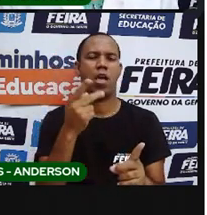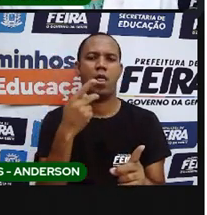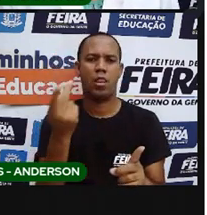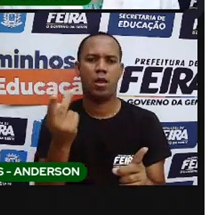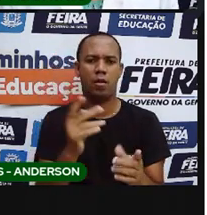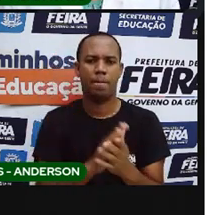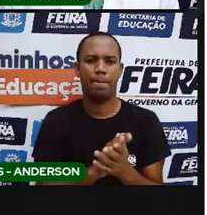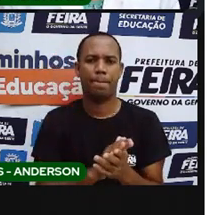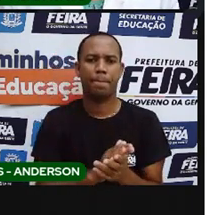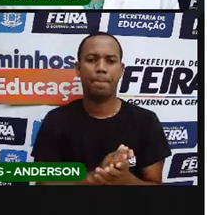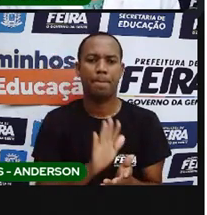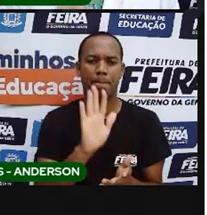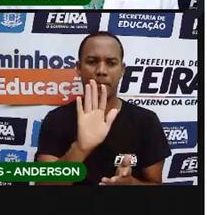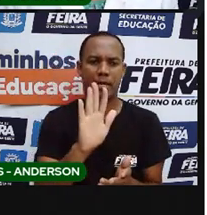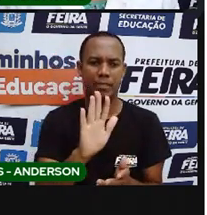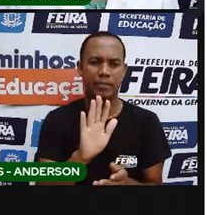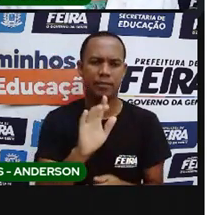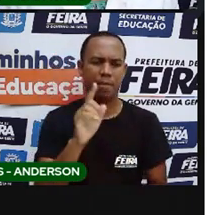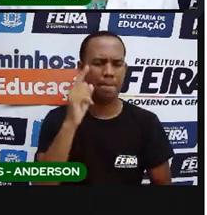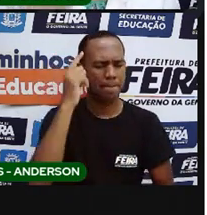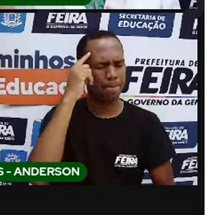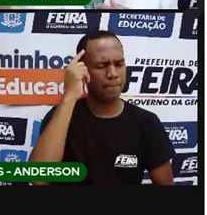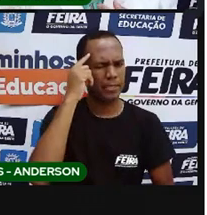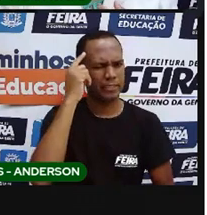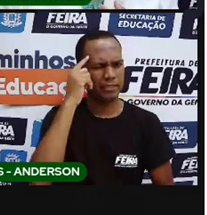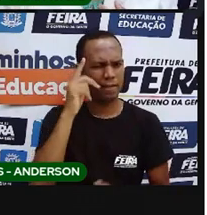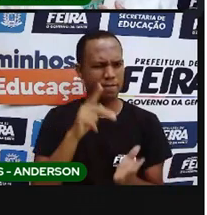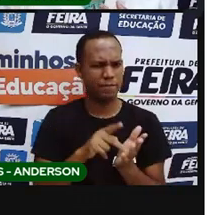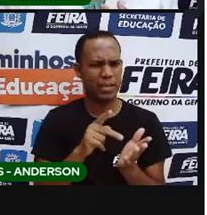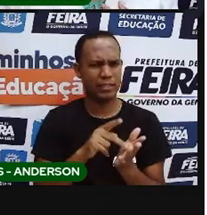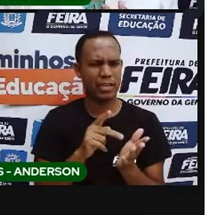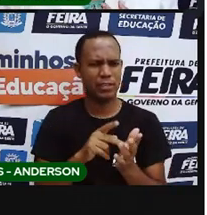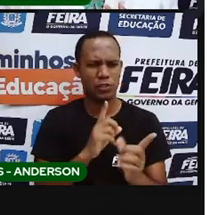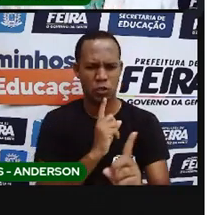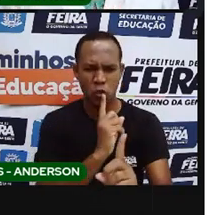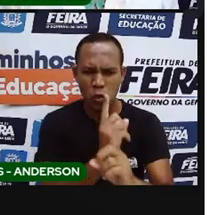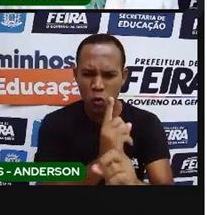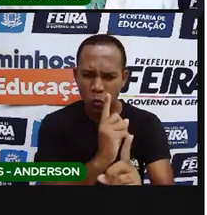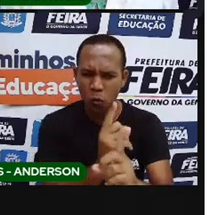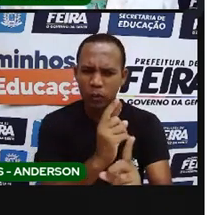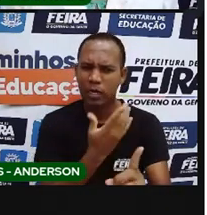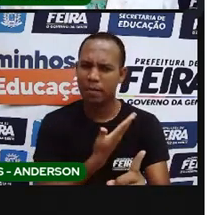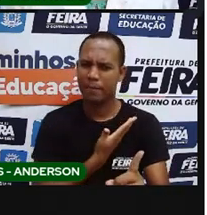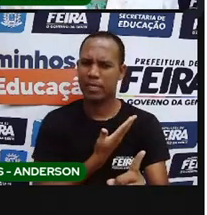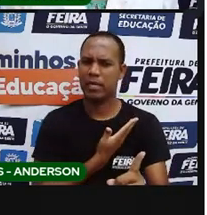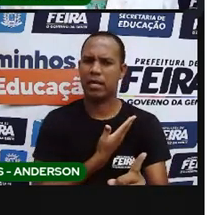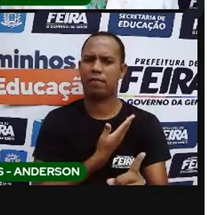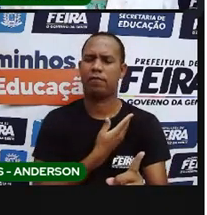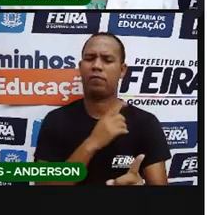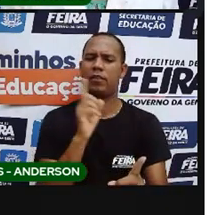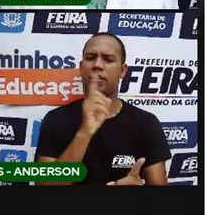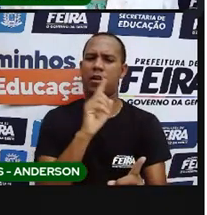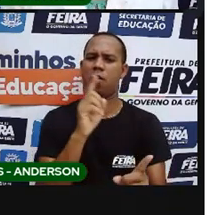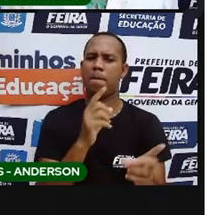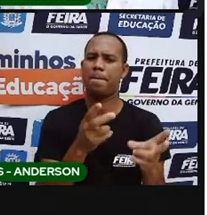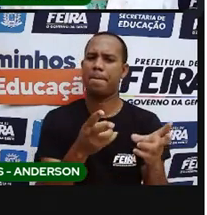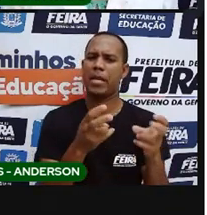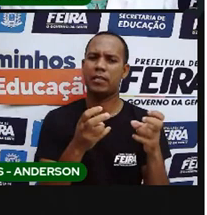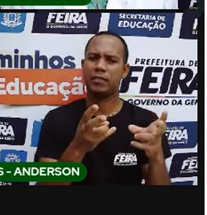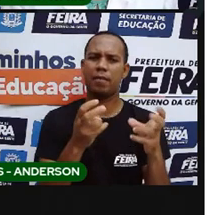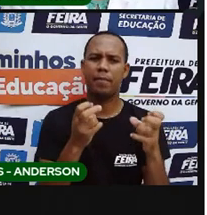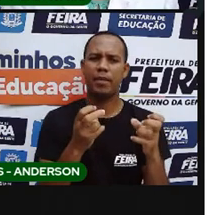E aí a gente parou para pensar, será que foi um encontro? Encontro não é uma coisa amigável, mas percebemos que o início do processo